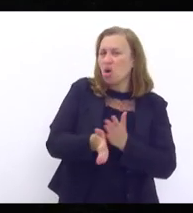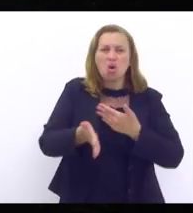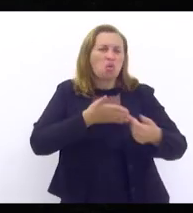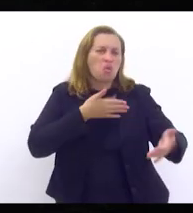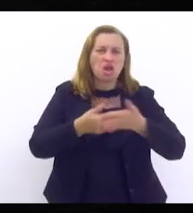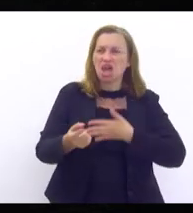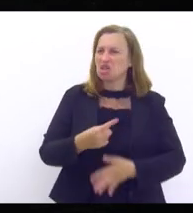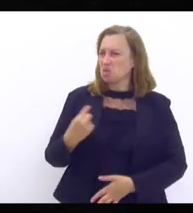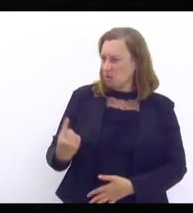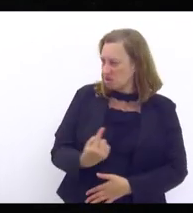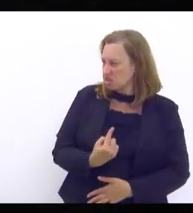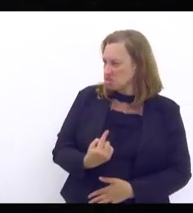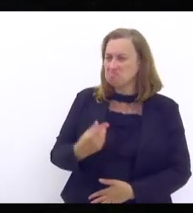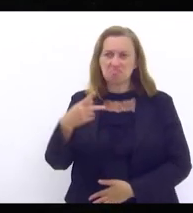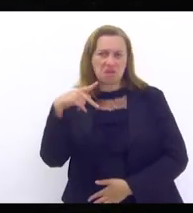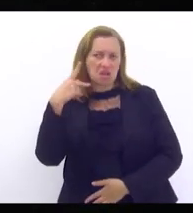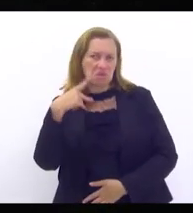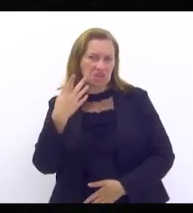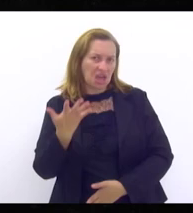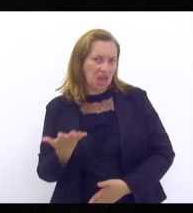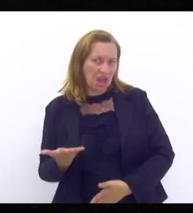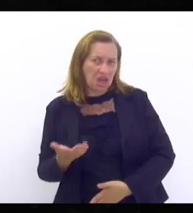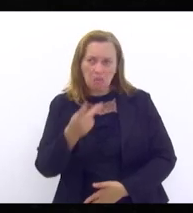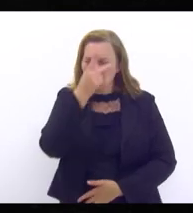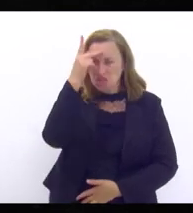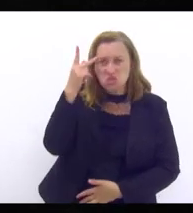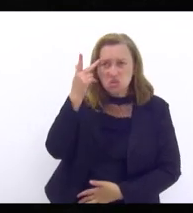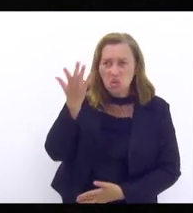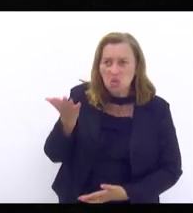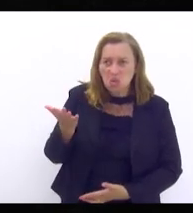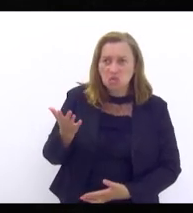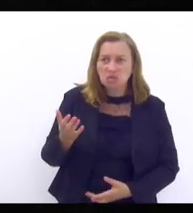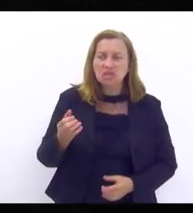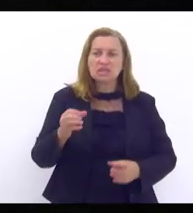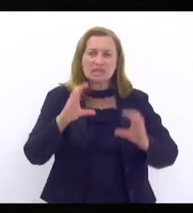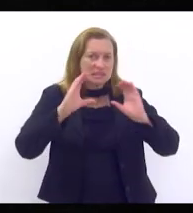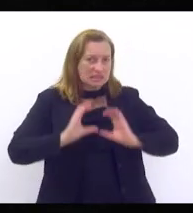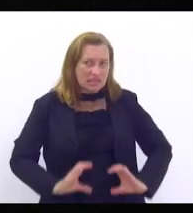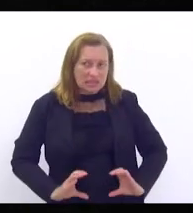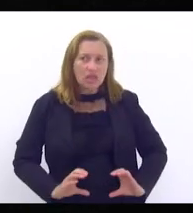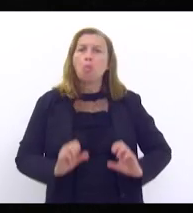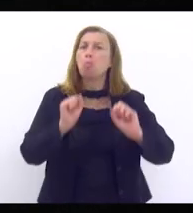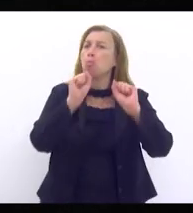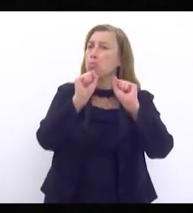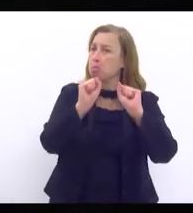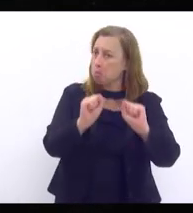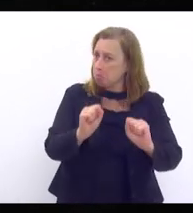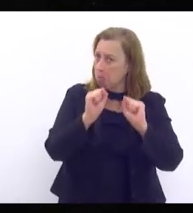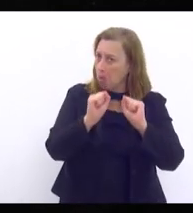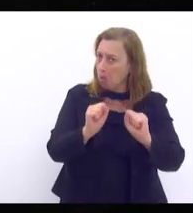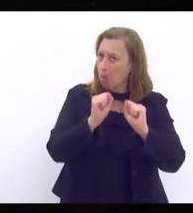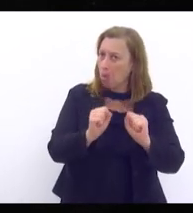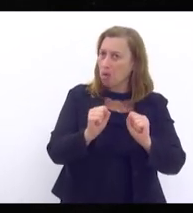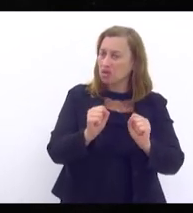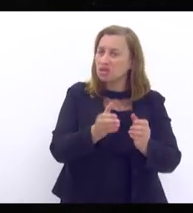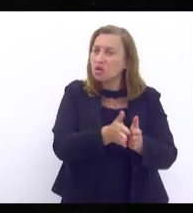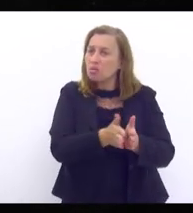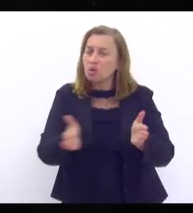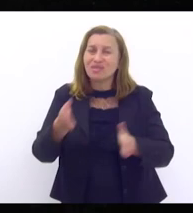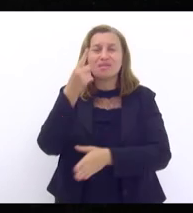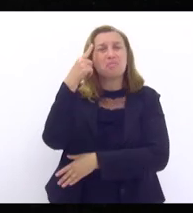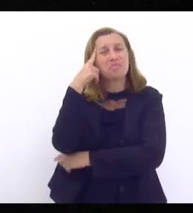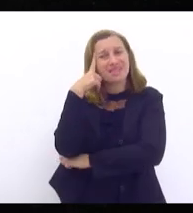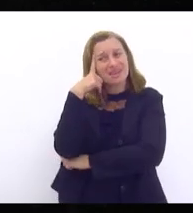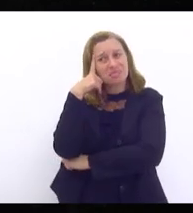de nós, parlamentares, pessoas da cidadania, podem fazer um processo de